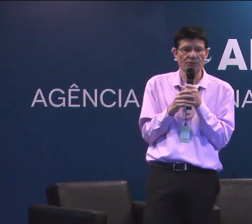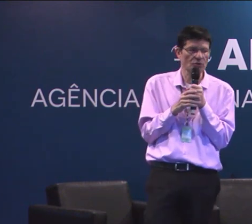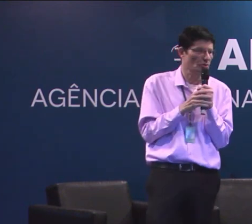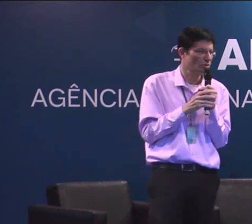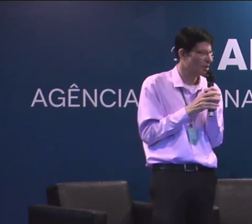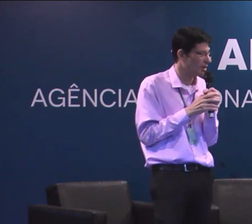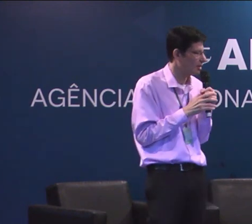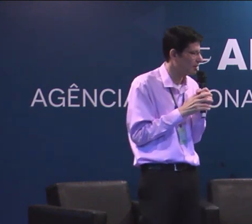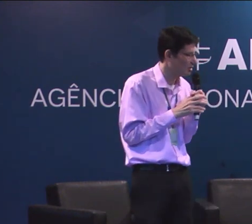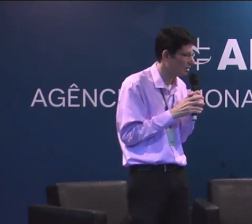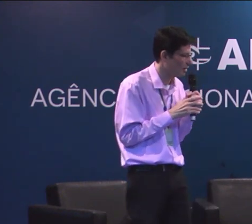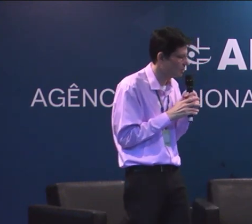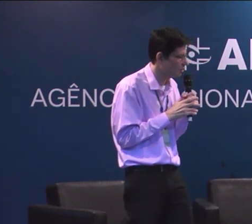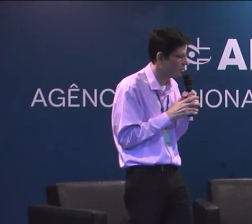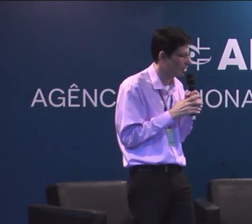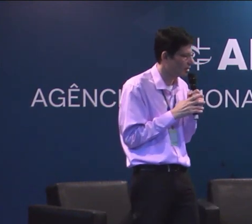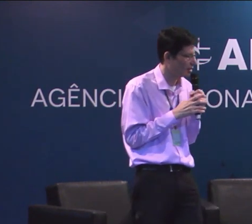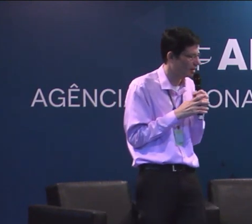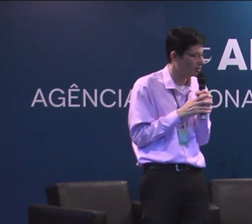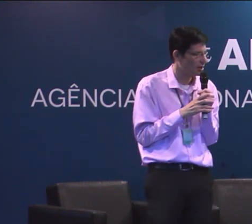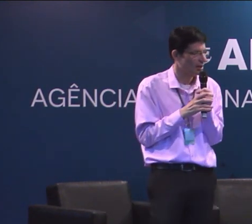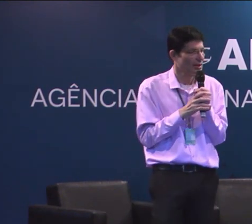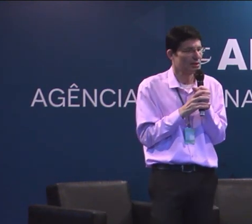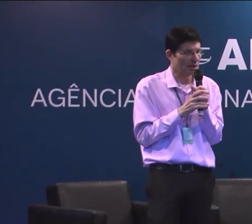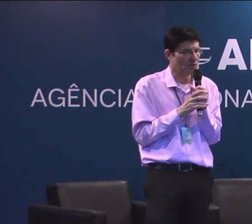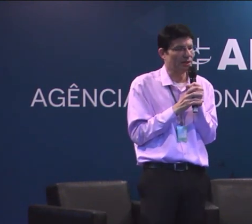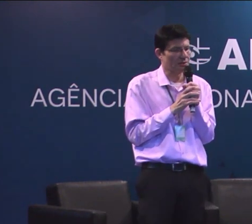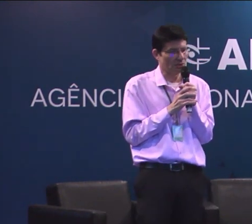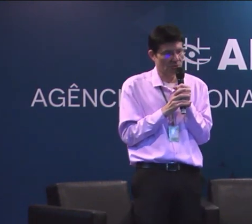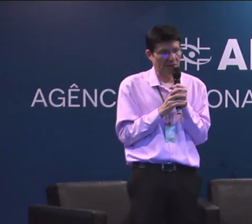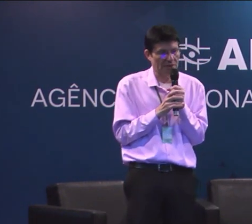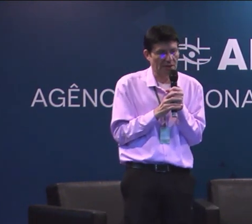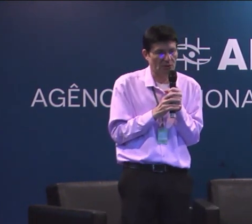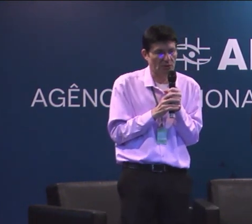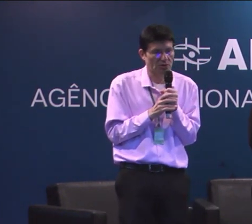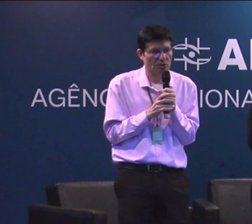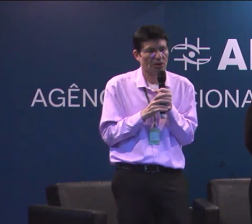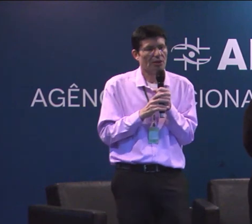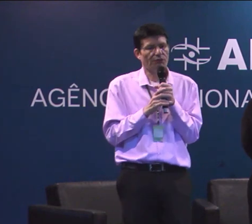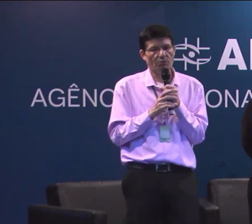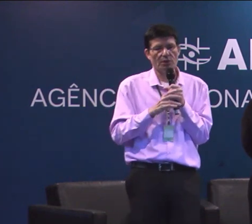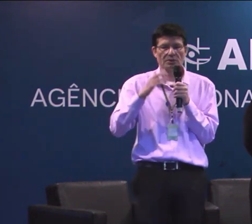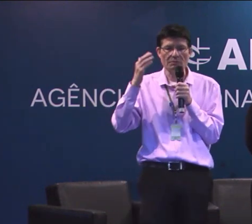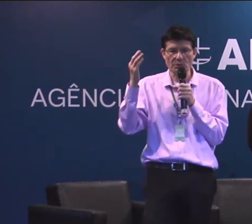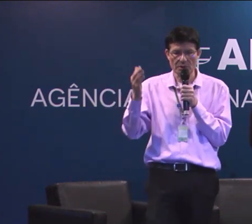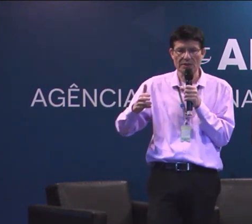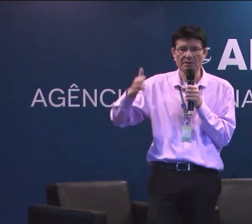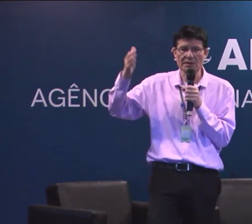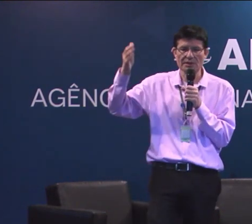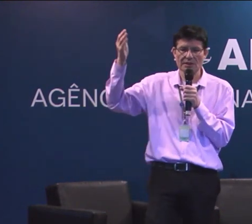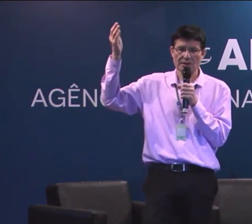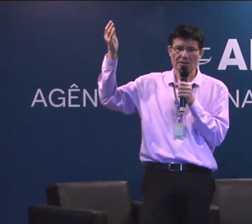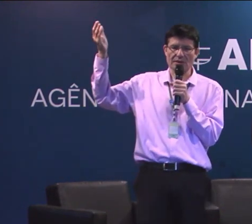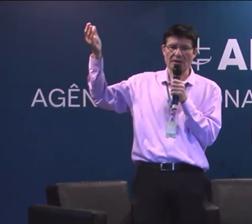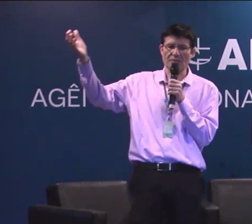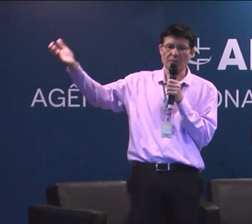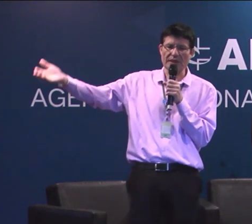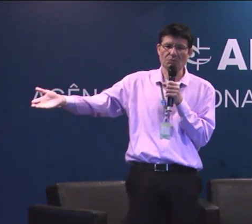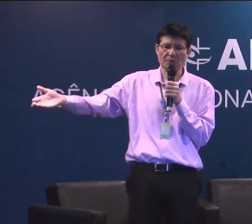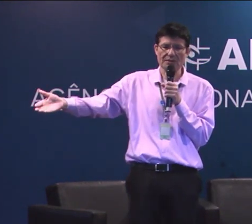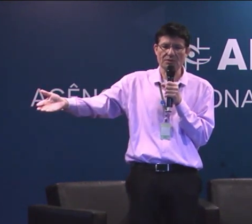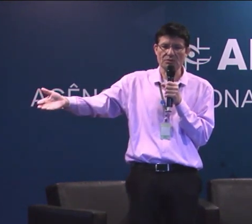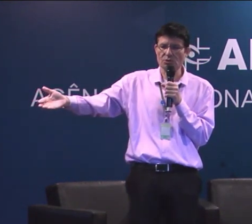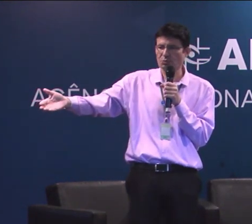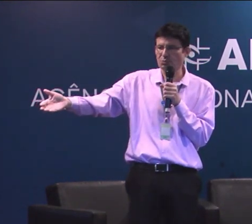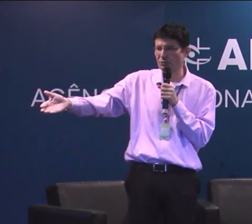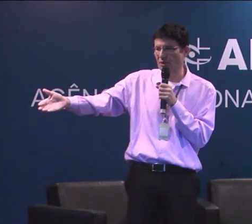ofício aos secretários de saúde, aos secretários estaduais e municipais de saúde, informando da importância da participação